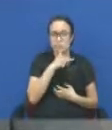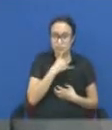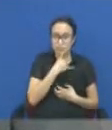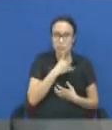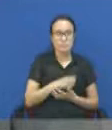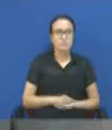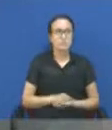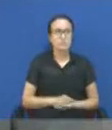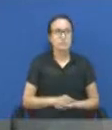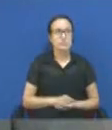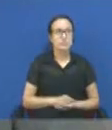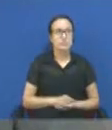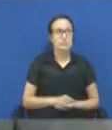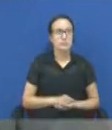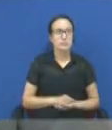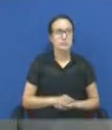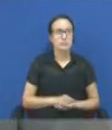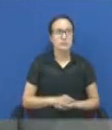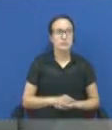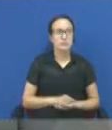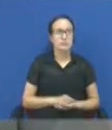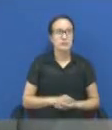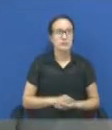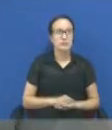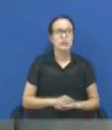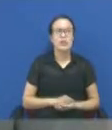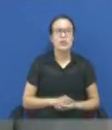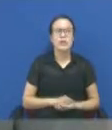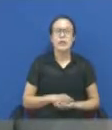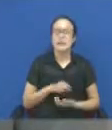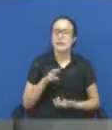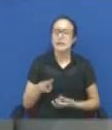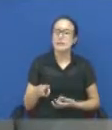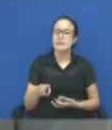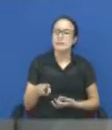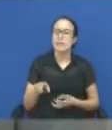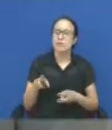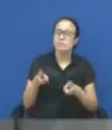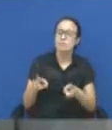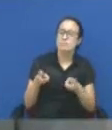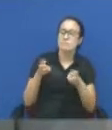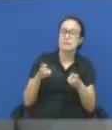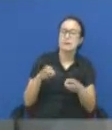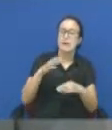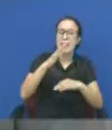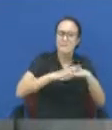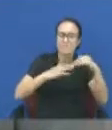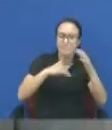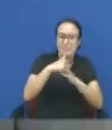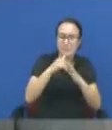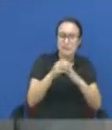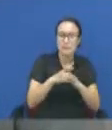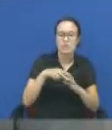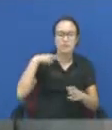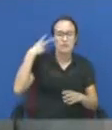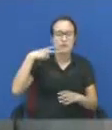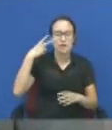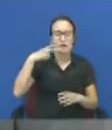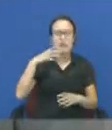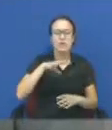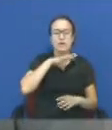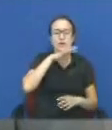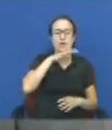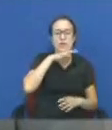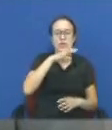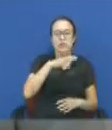atitude do nobre vereador André Henrique por uma suposta falta de decoro